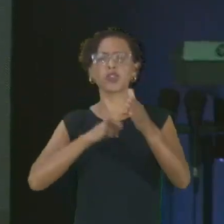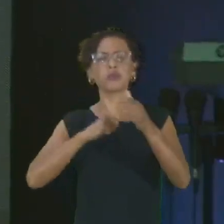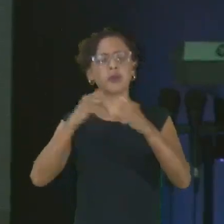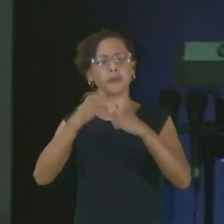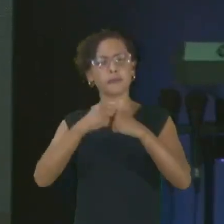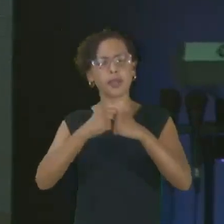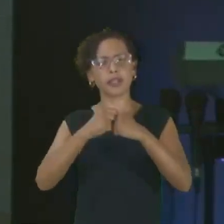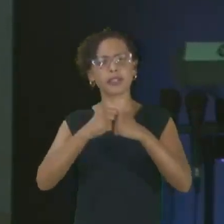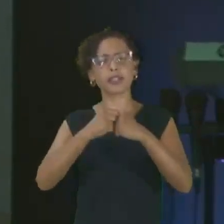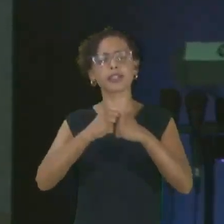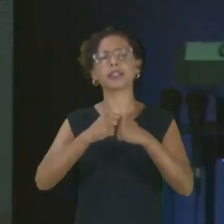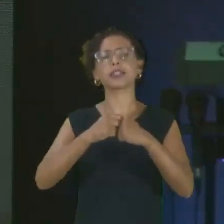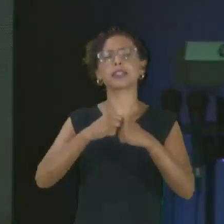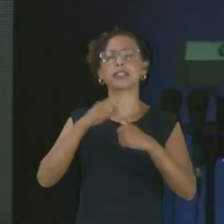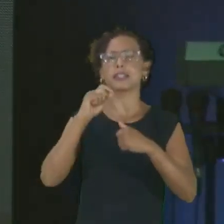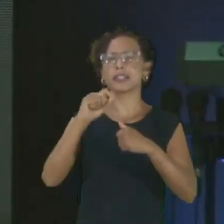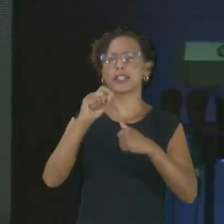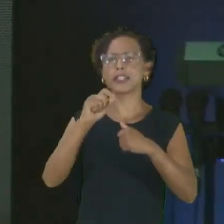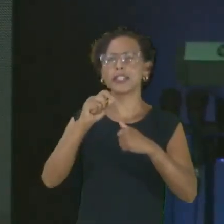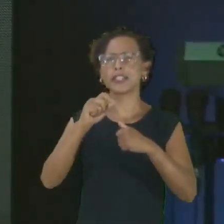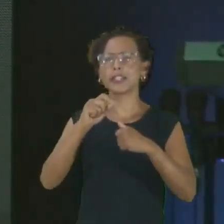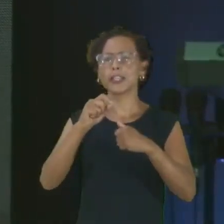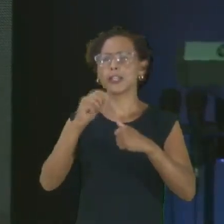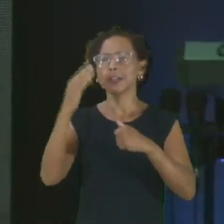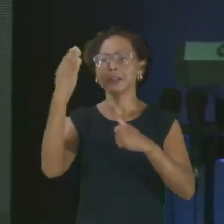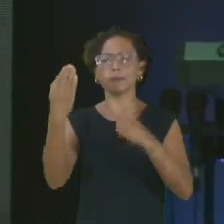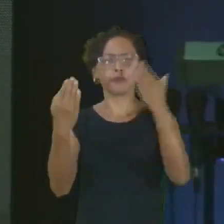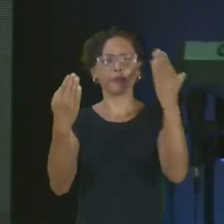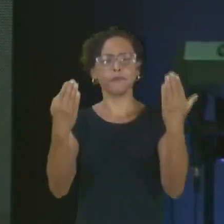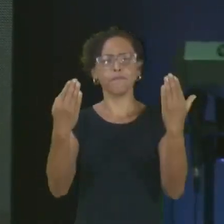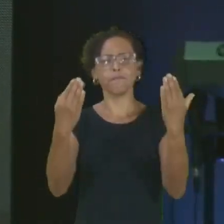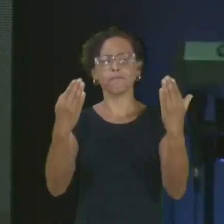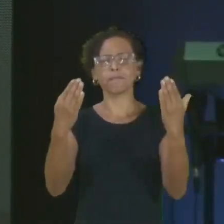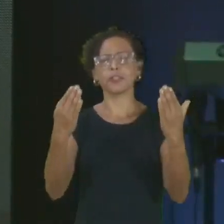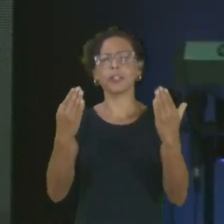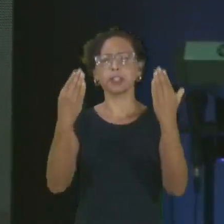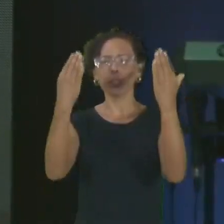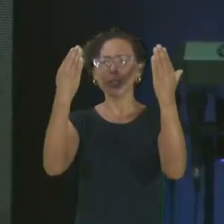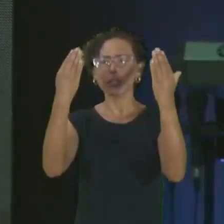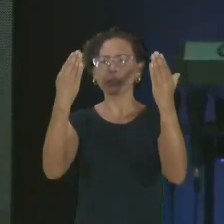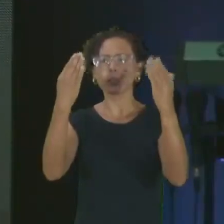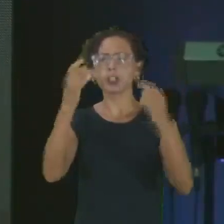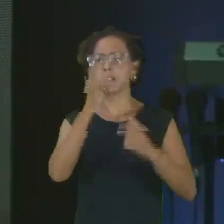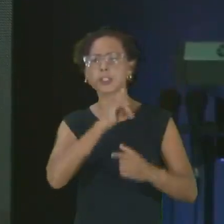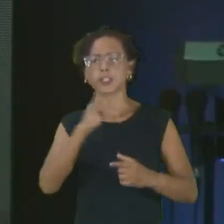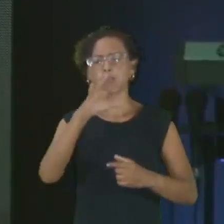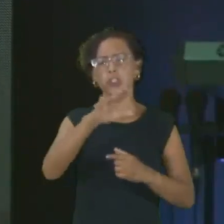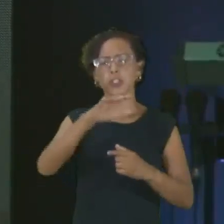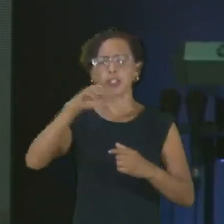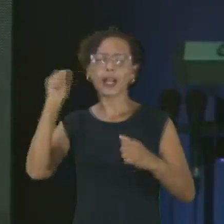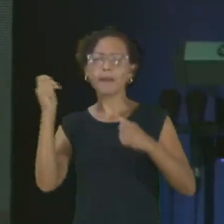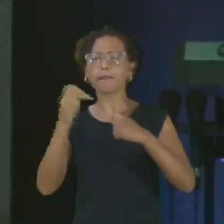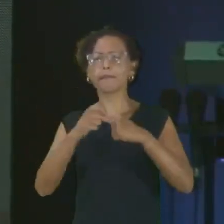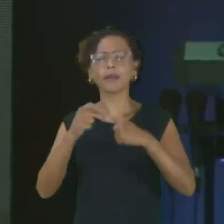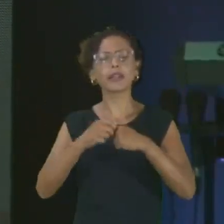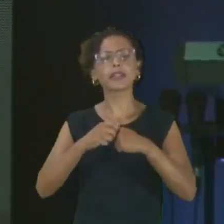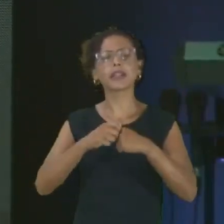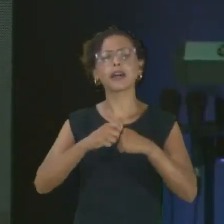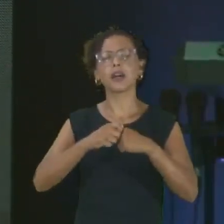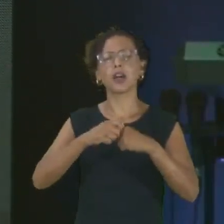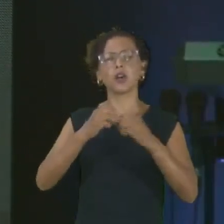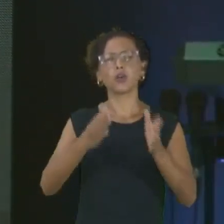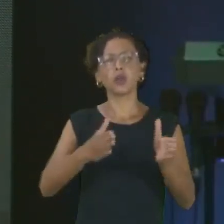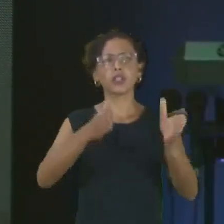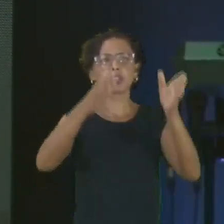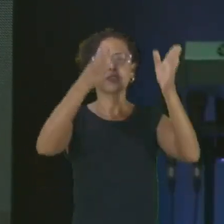Se você tirasse aquela pedra, o edifício cai, o edifício vai ruir. Era a pedra principal,